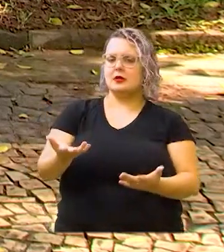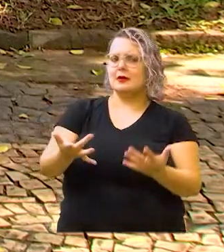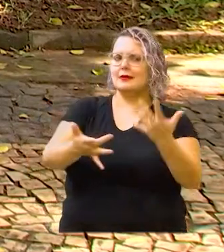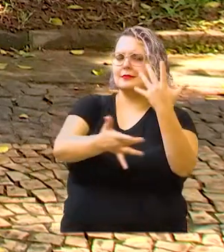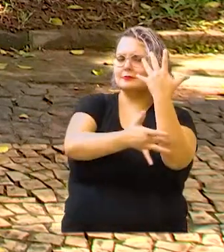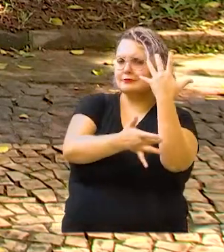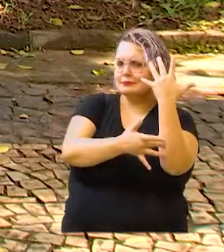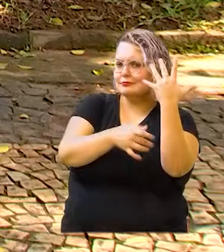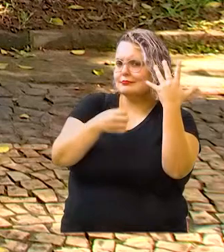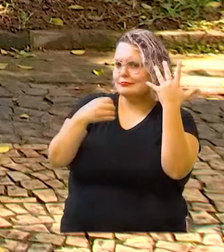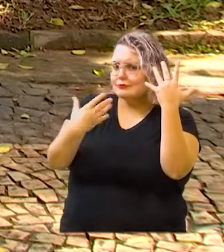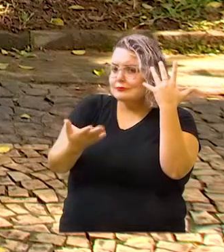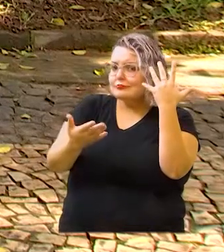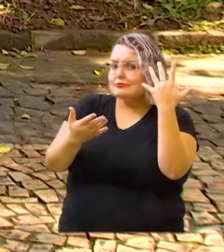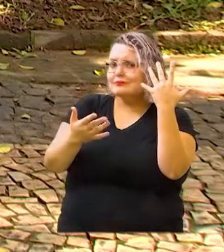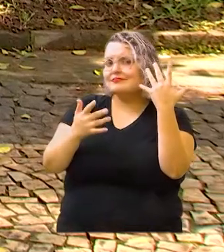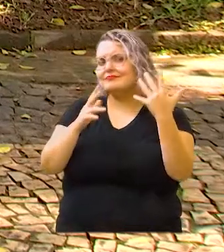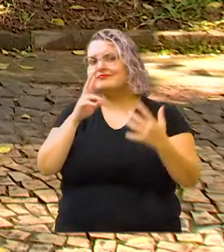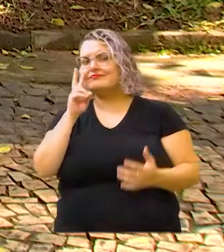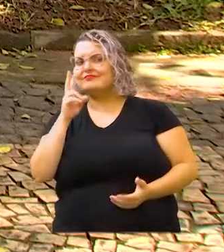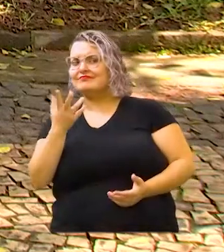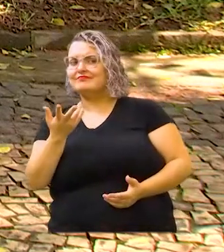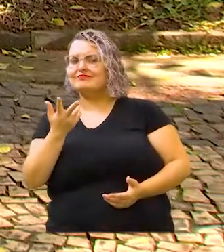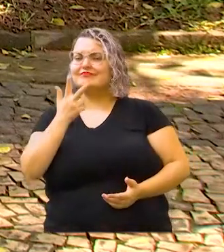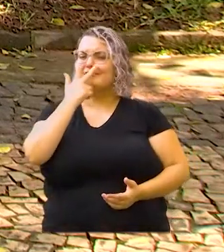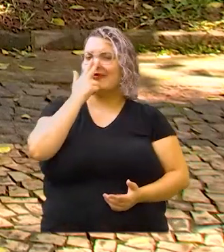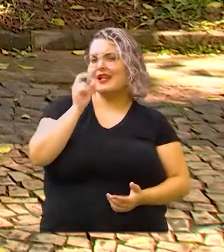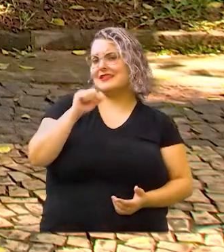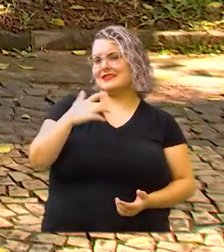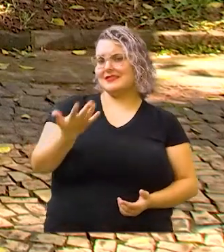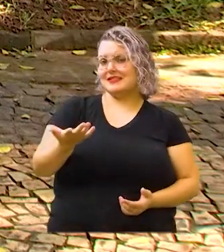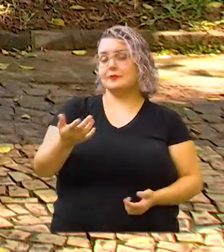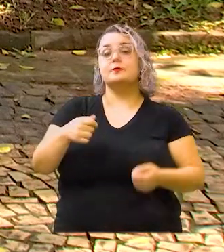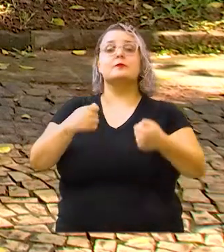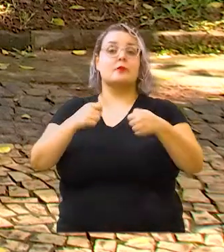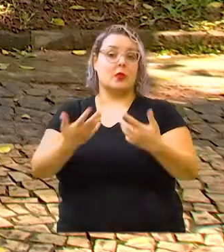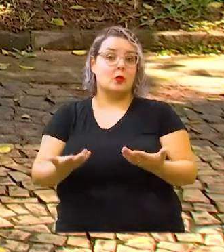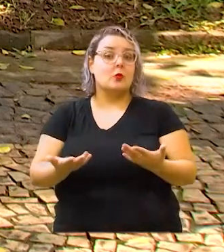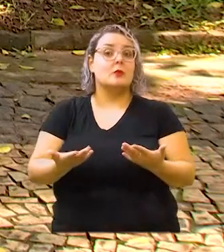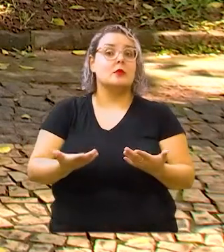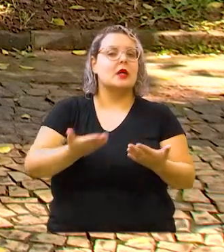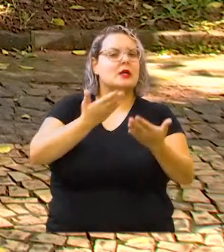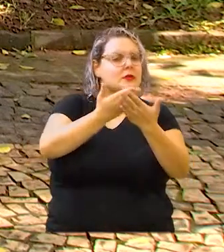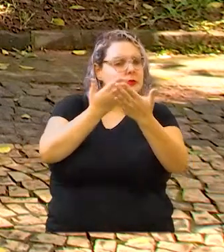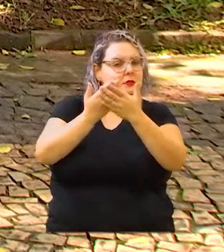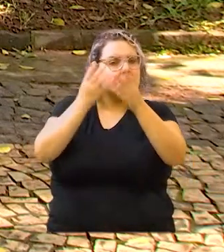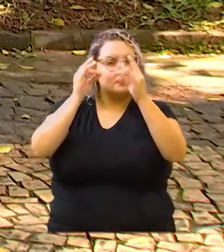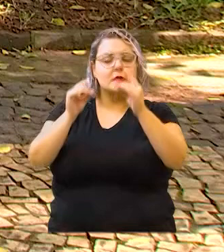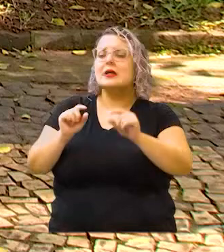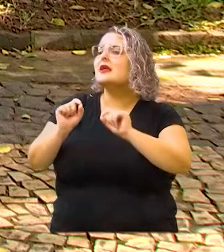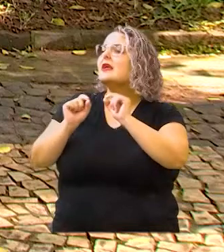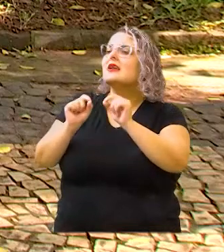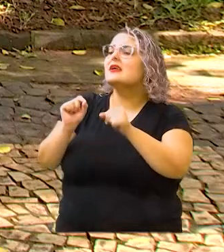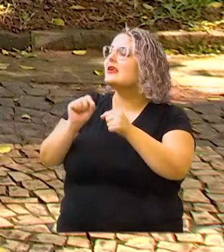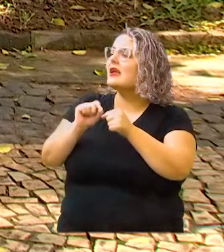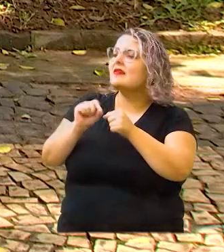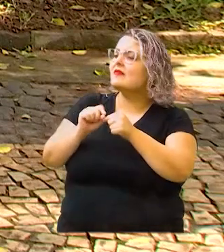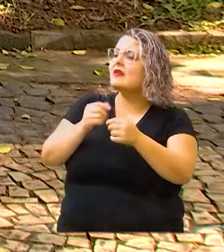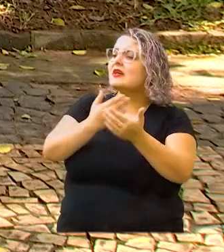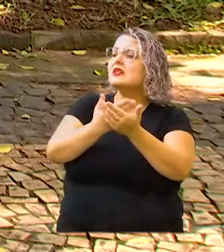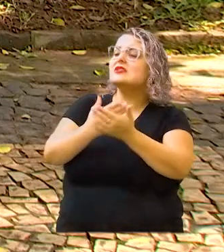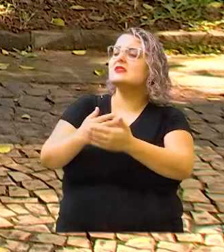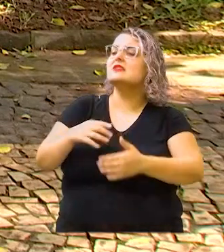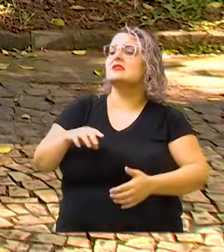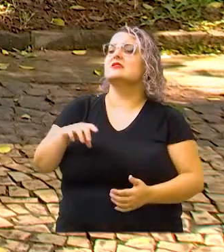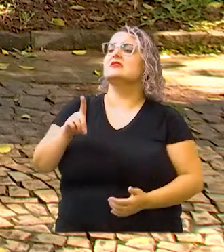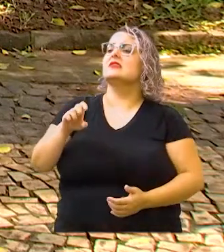saudáveis? Aparentemente, muitas vezes a gente olha, parece que sim, mas precisa de um estudo mais detalhado. E quem faz esse estudo, Denise?